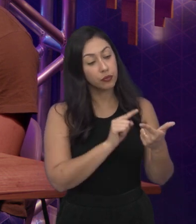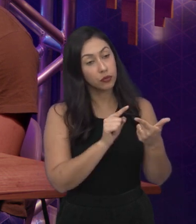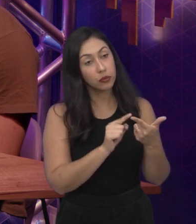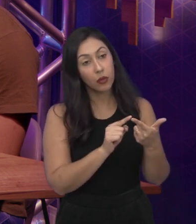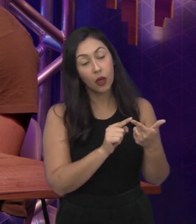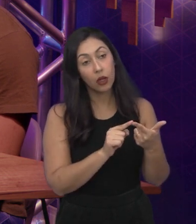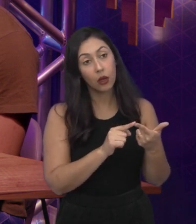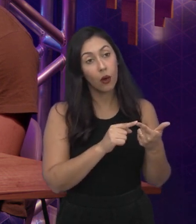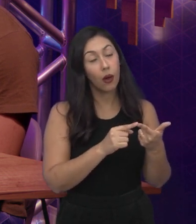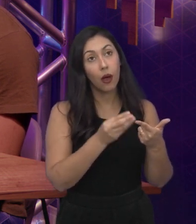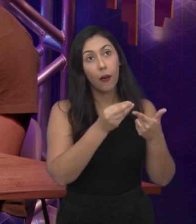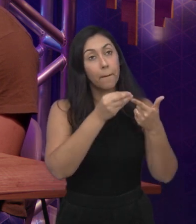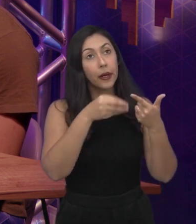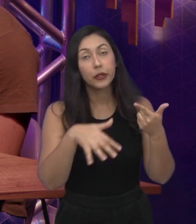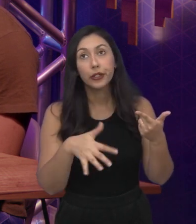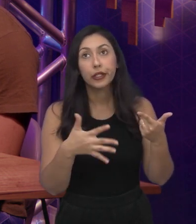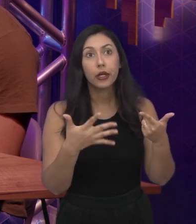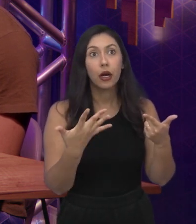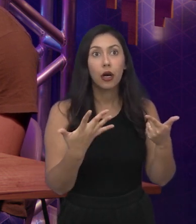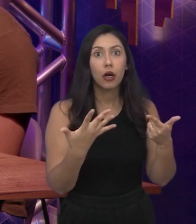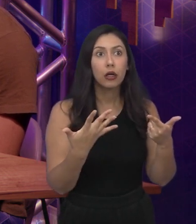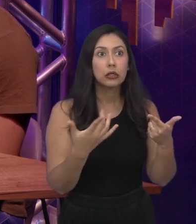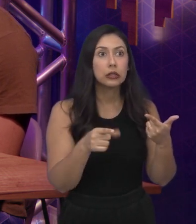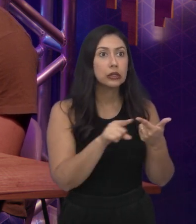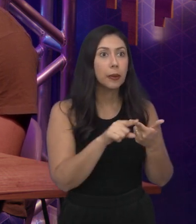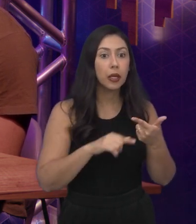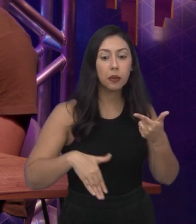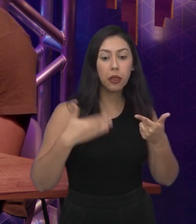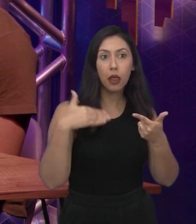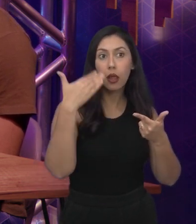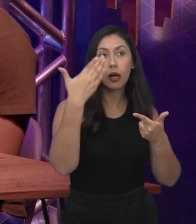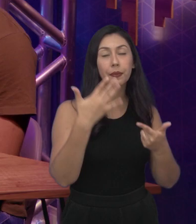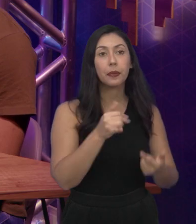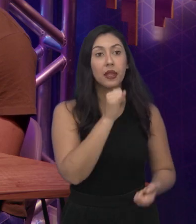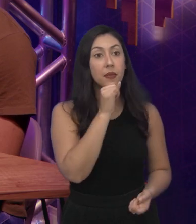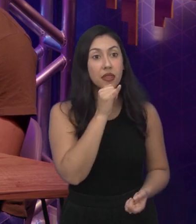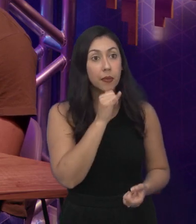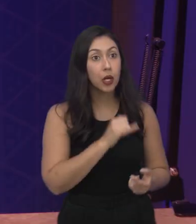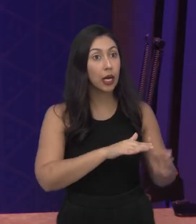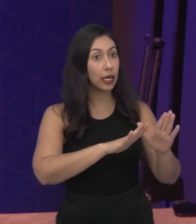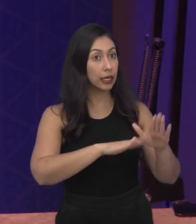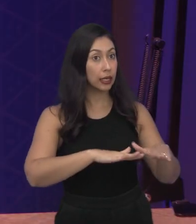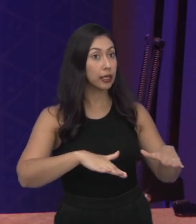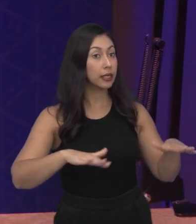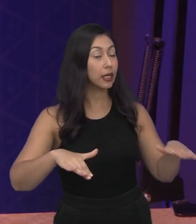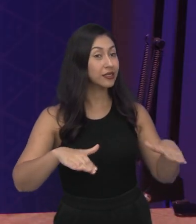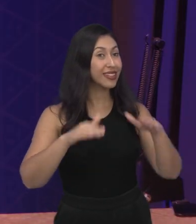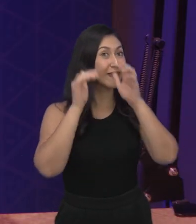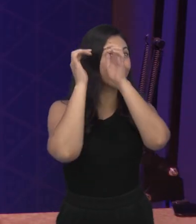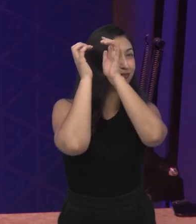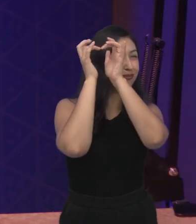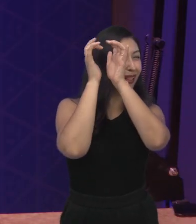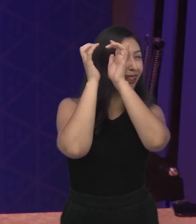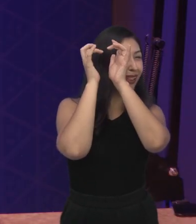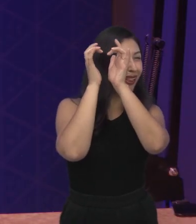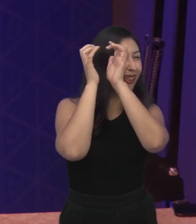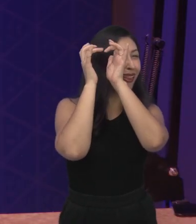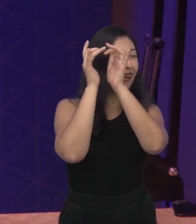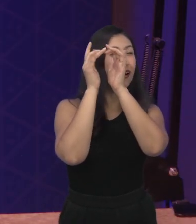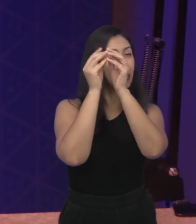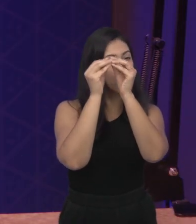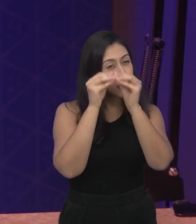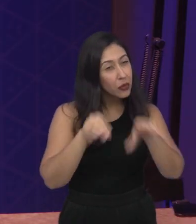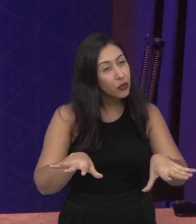a fome pode prejudicar muito o desenvolvimento. Então, por exemplo, para crianças, a cognição pode ser